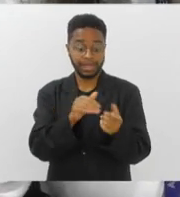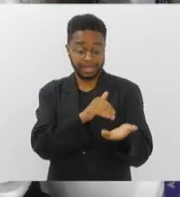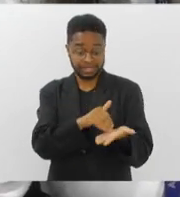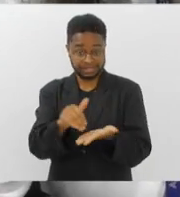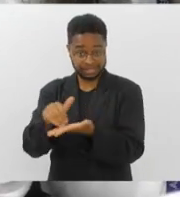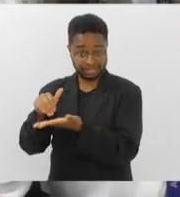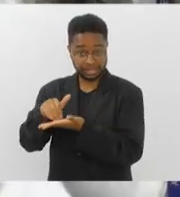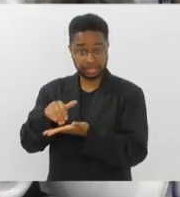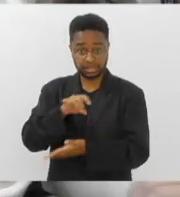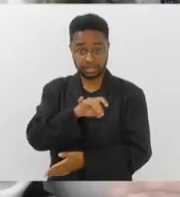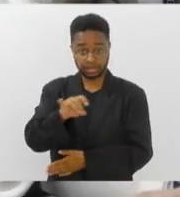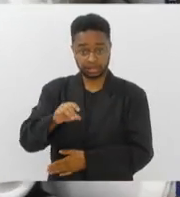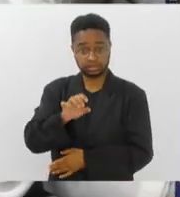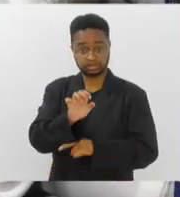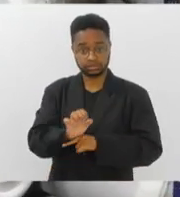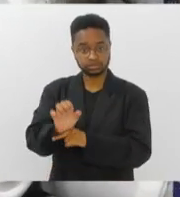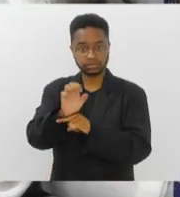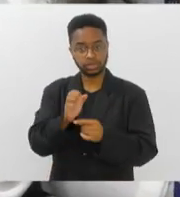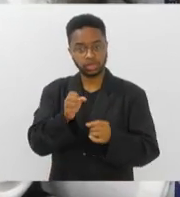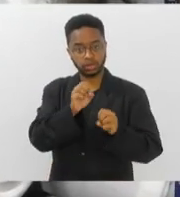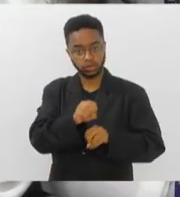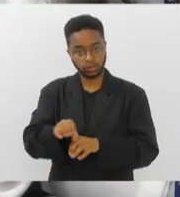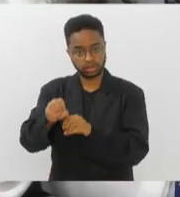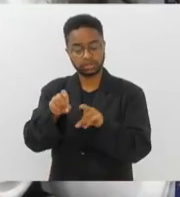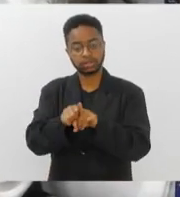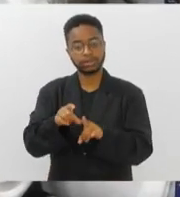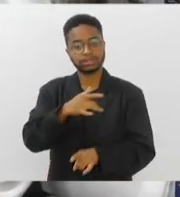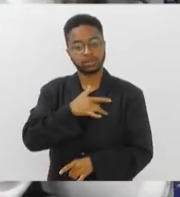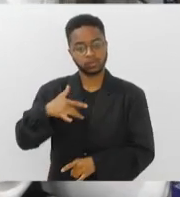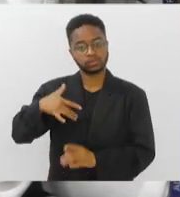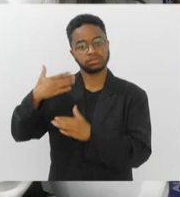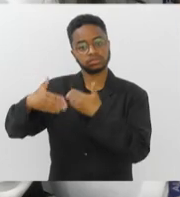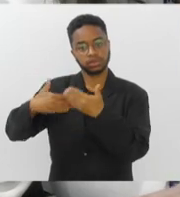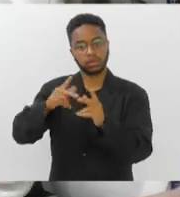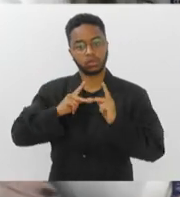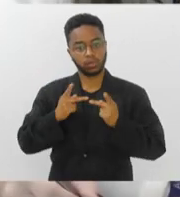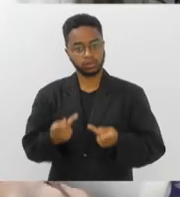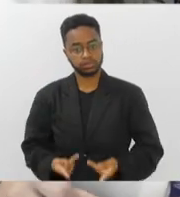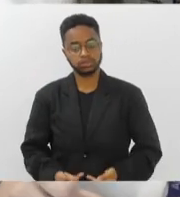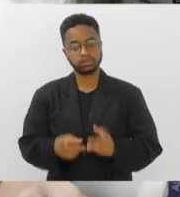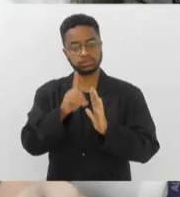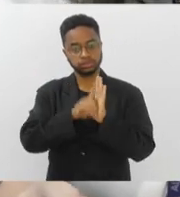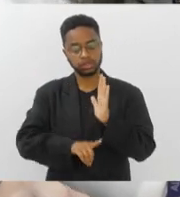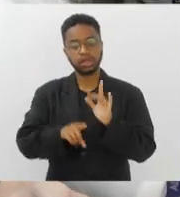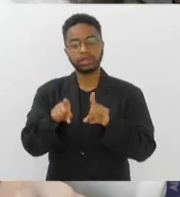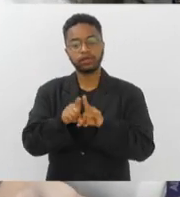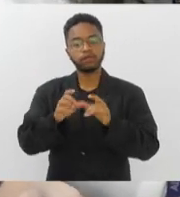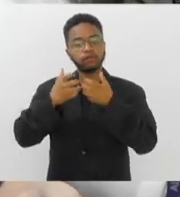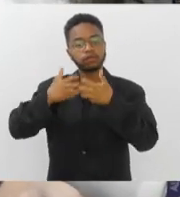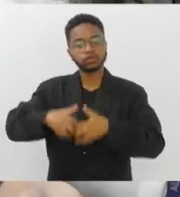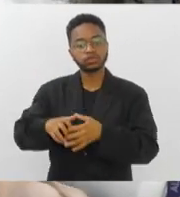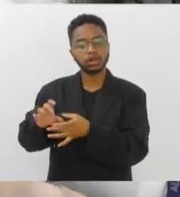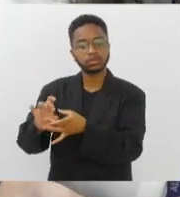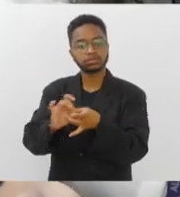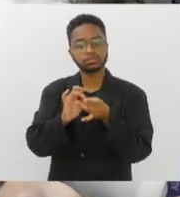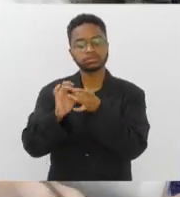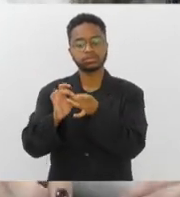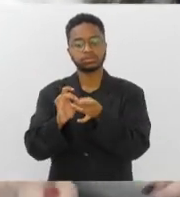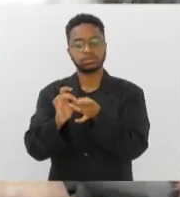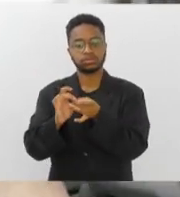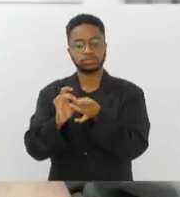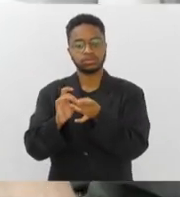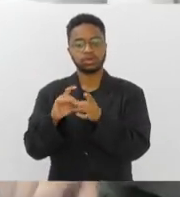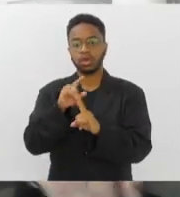secretarias estaduais de educação, saúde, desenvolvimento social e direitos humanos funcionarem de forma integrada com